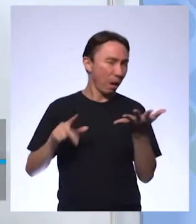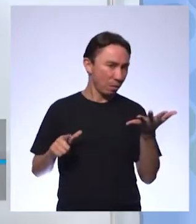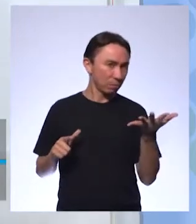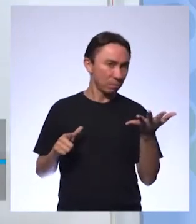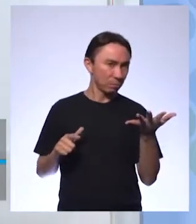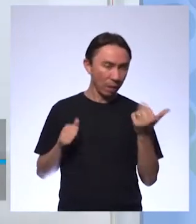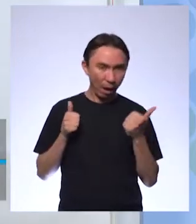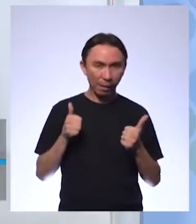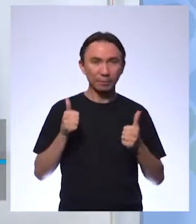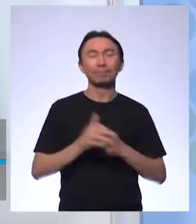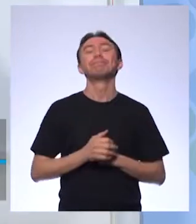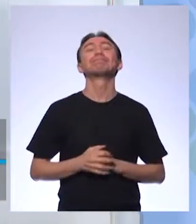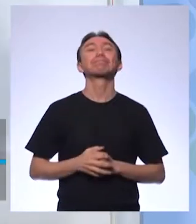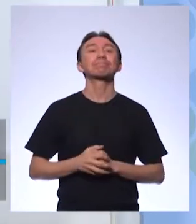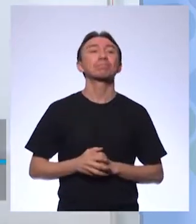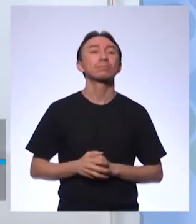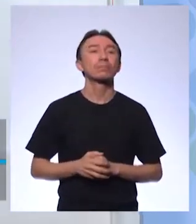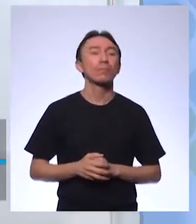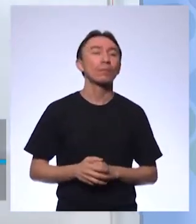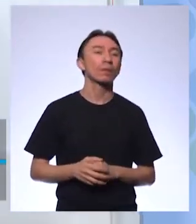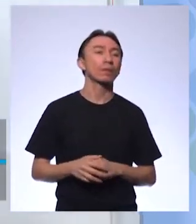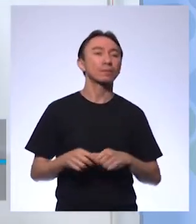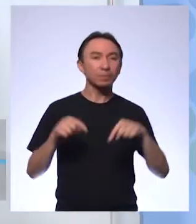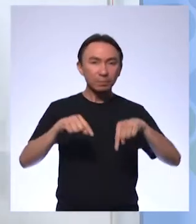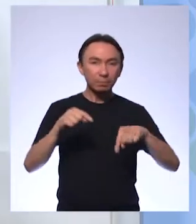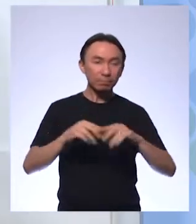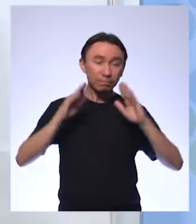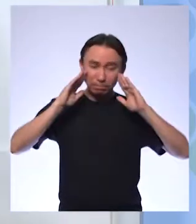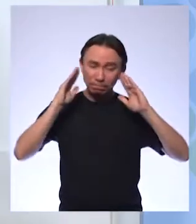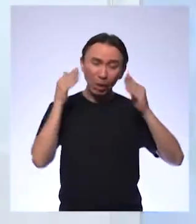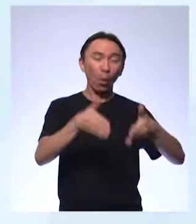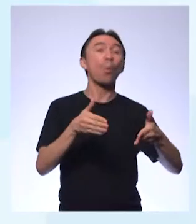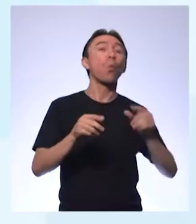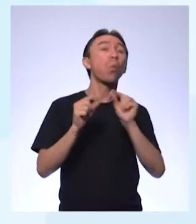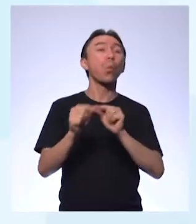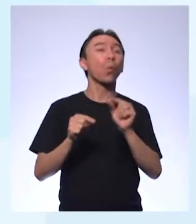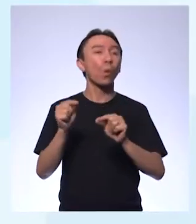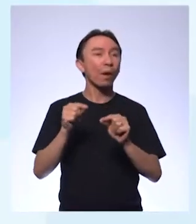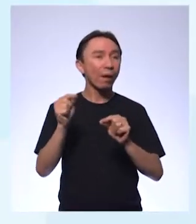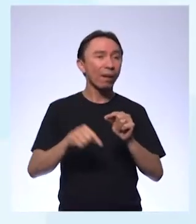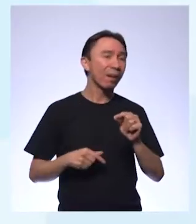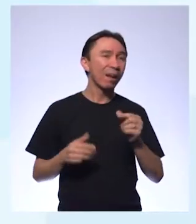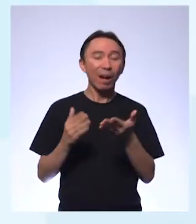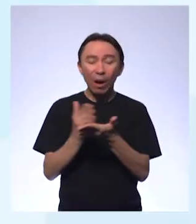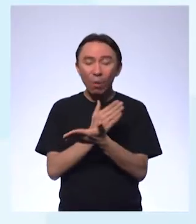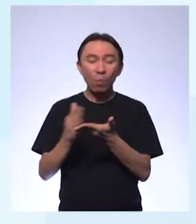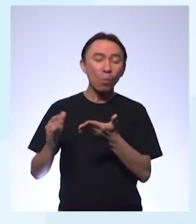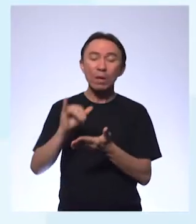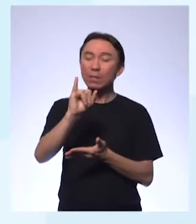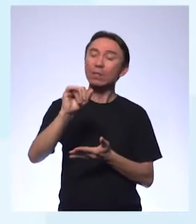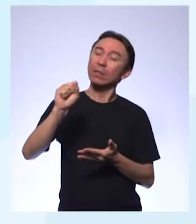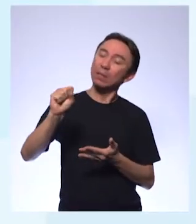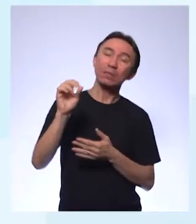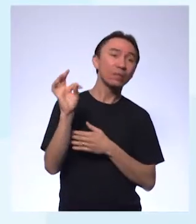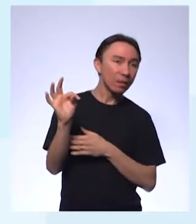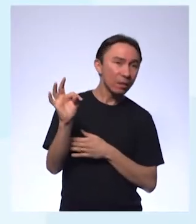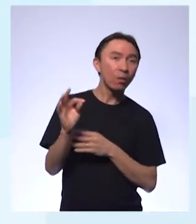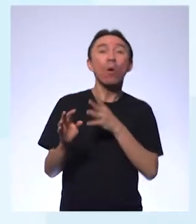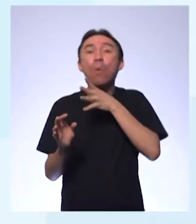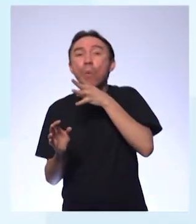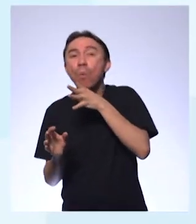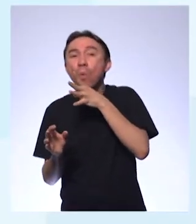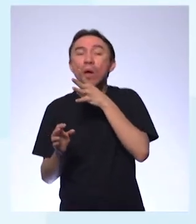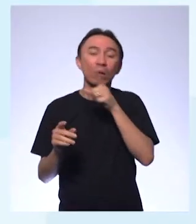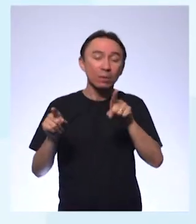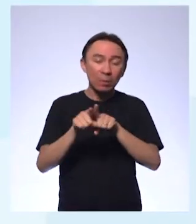bem. Então, o objetivo específico desta aula aqui é conhecer algumas ISTs, bem como formas